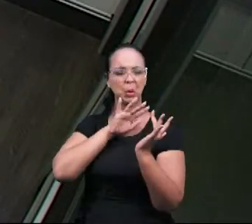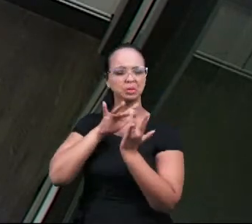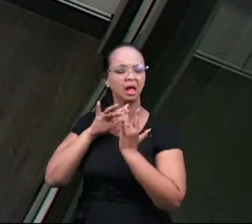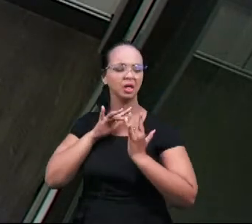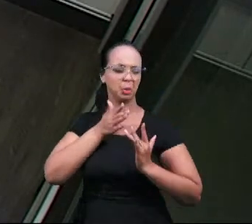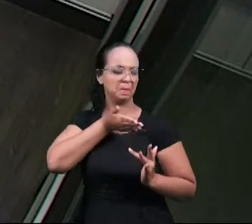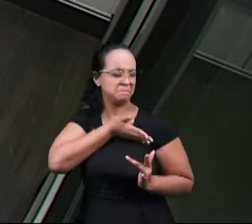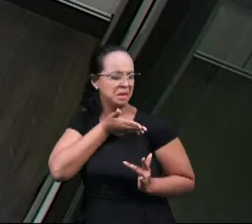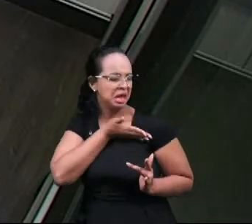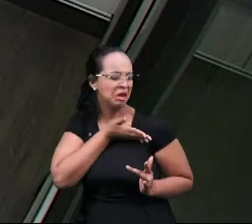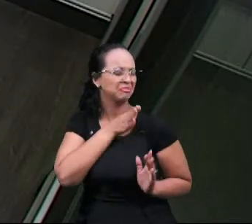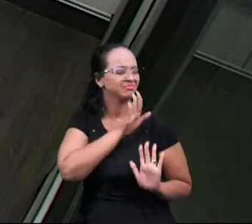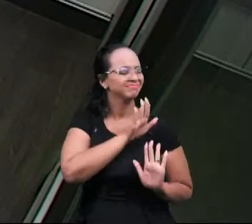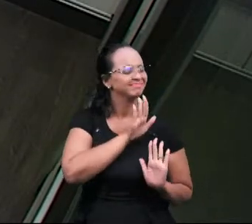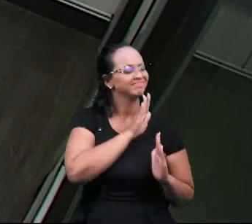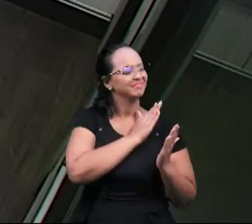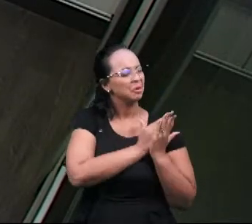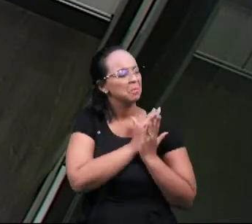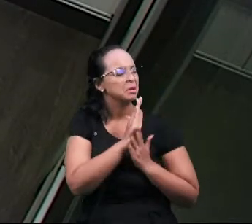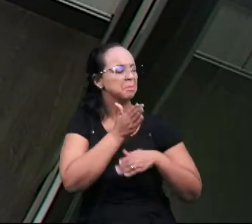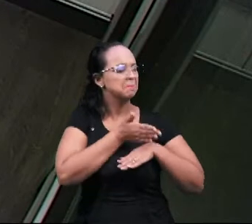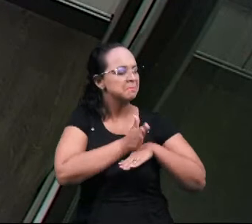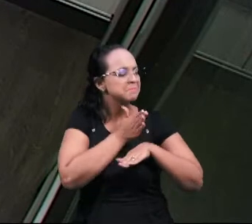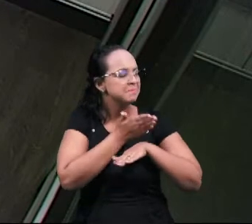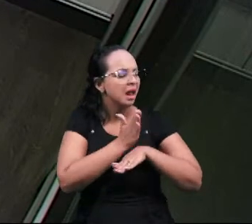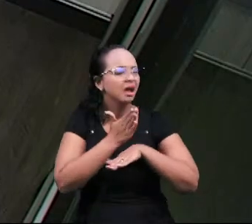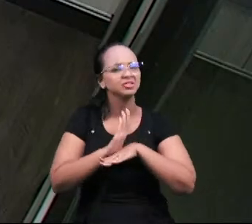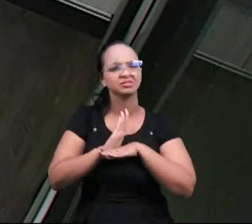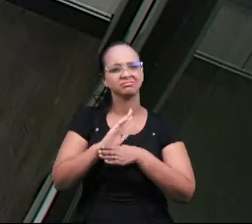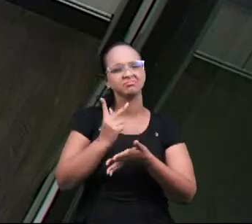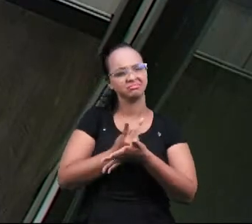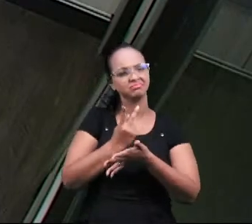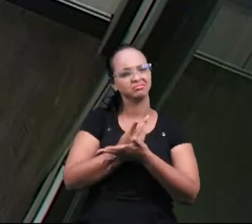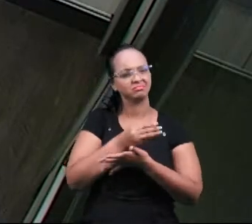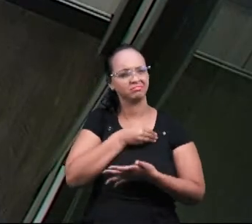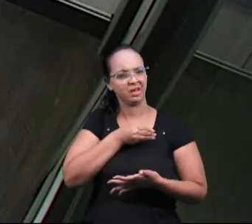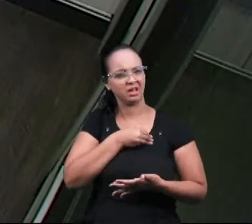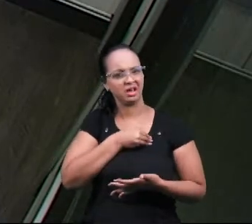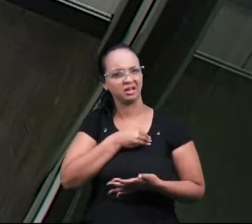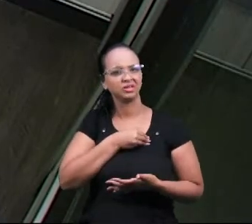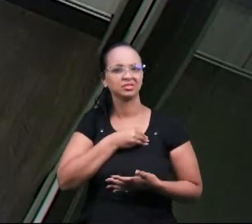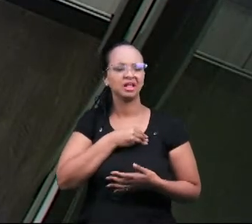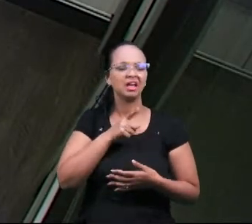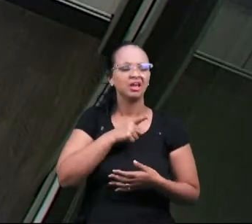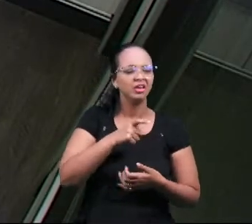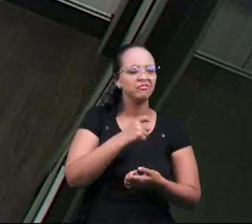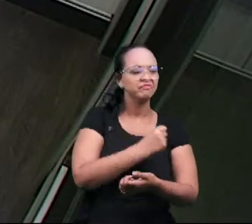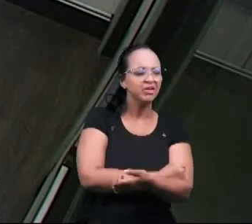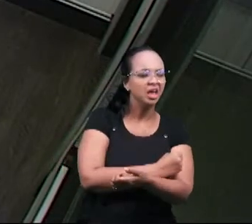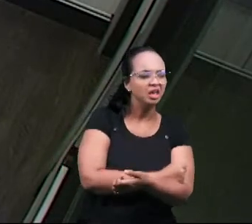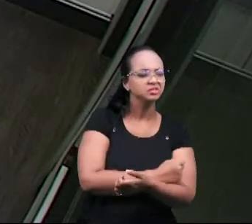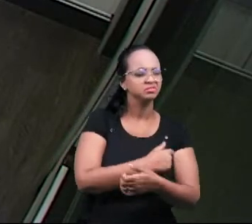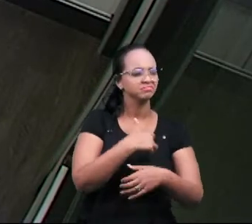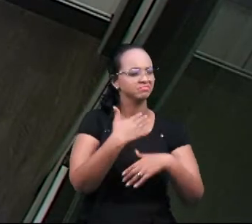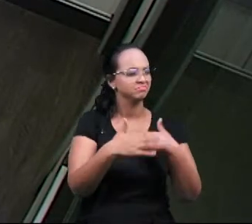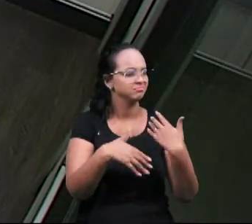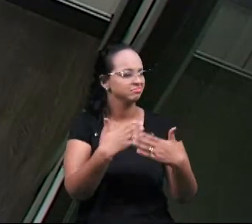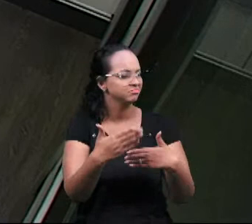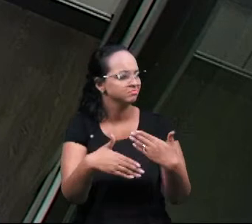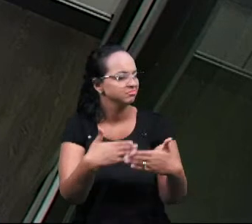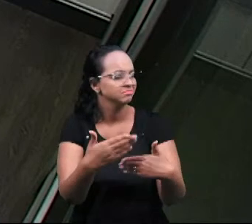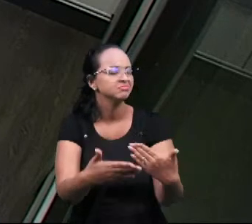amigos, você começa a ter certas práticas, né, vícios, essas coisas que acabam